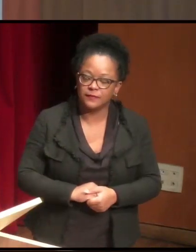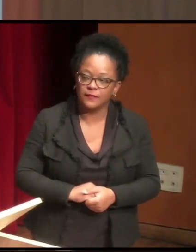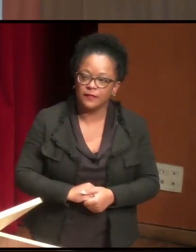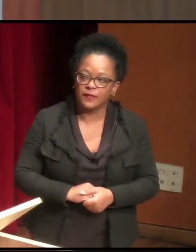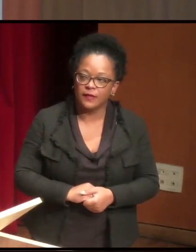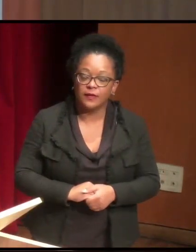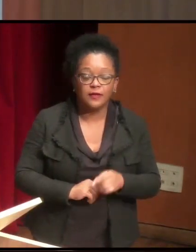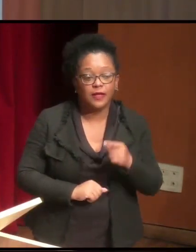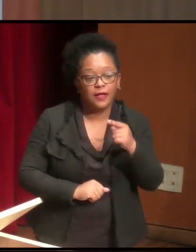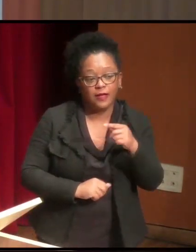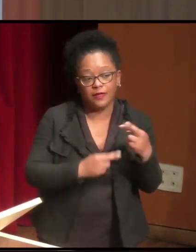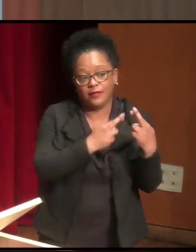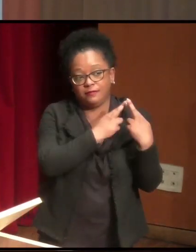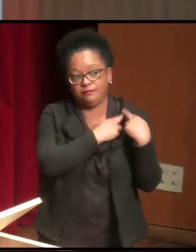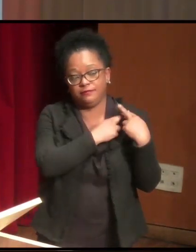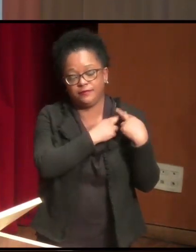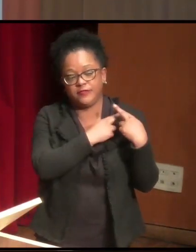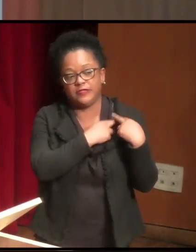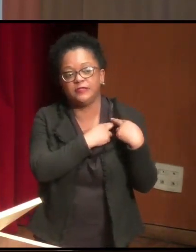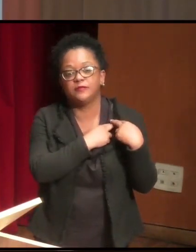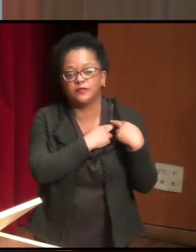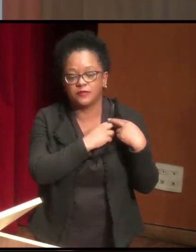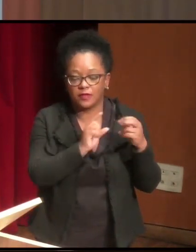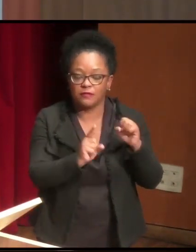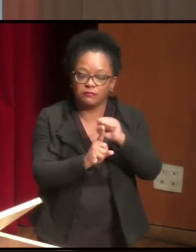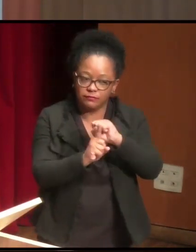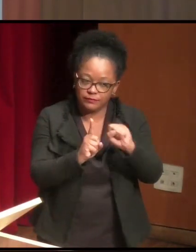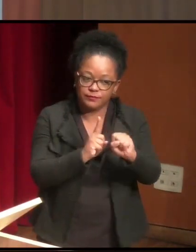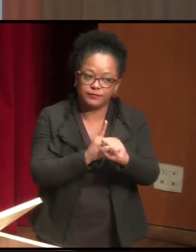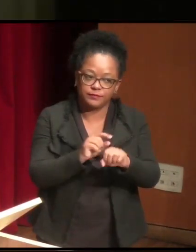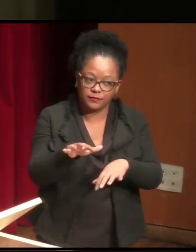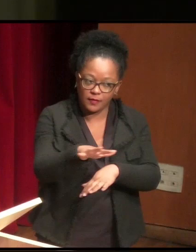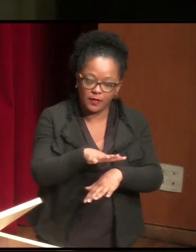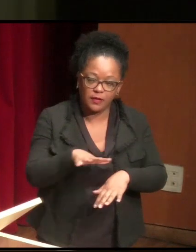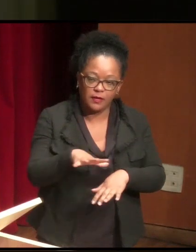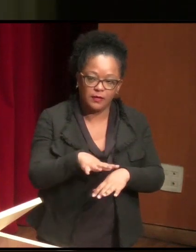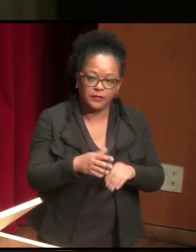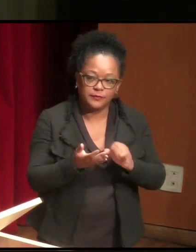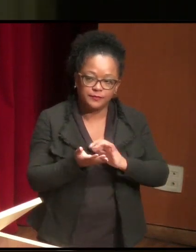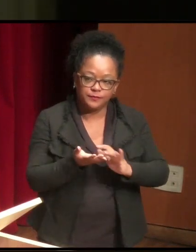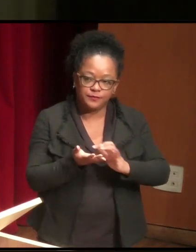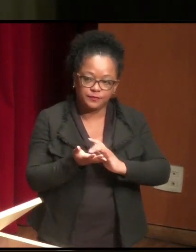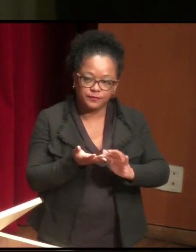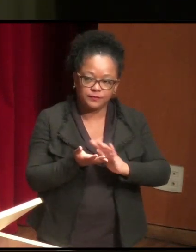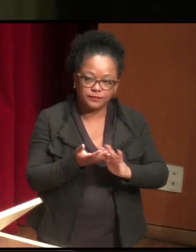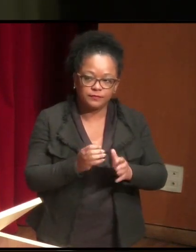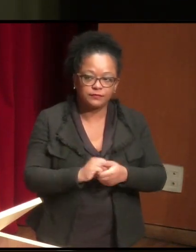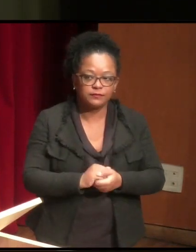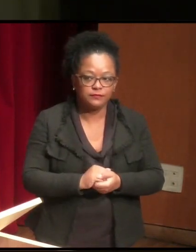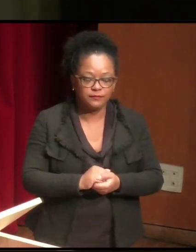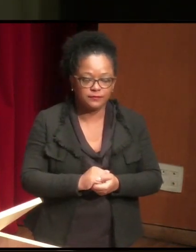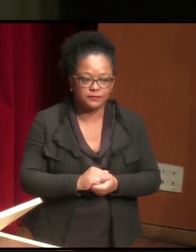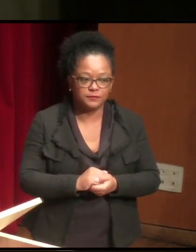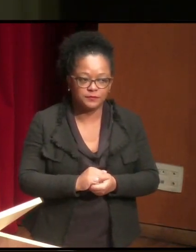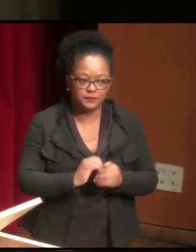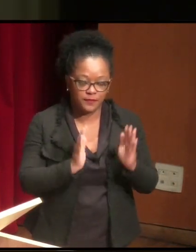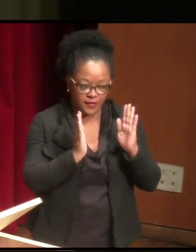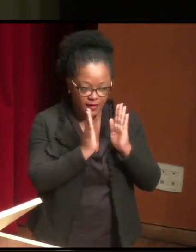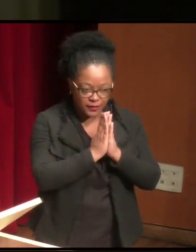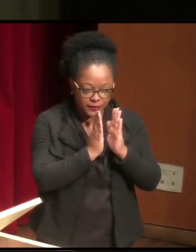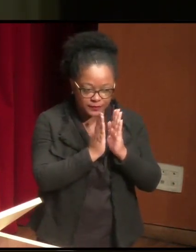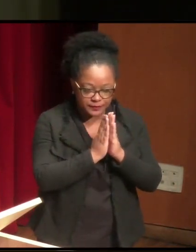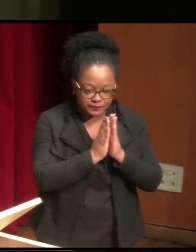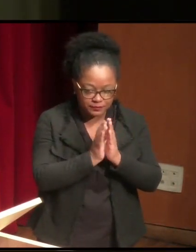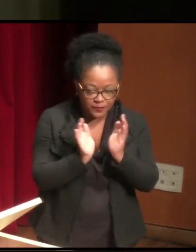porque ela faz a gestão dessa área de ação social e principalmente da Bíblia em Braille, e isso é oportuno a gente orar por